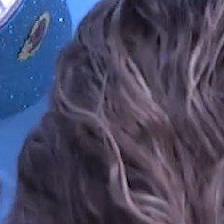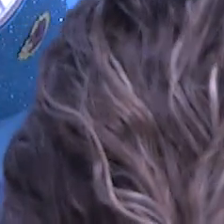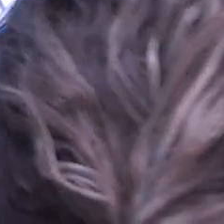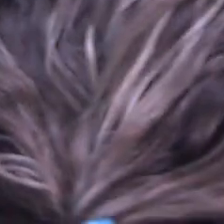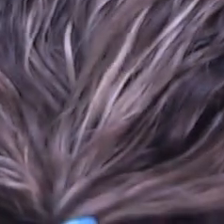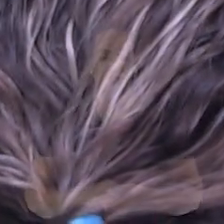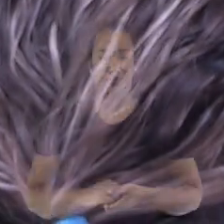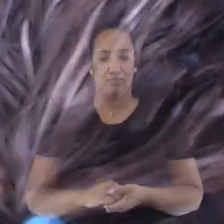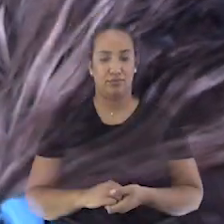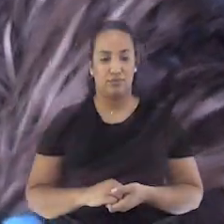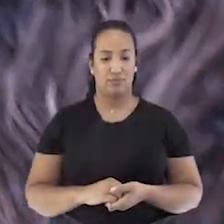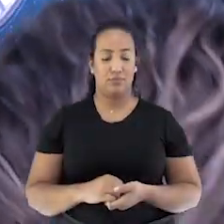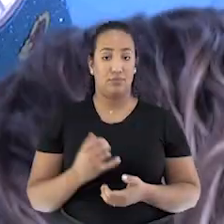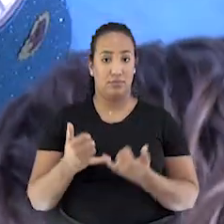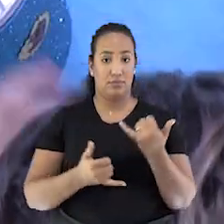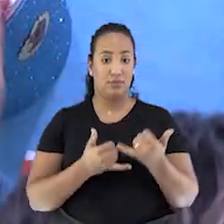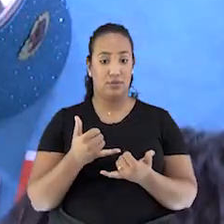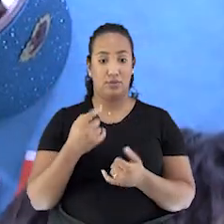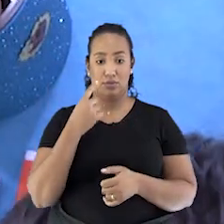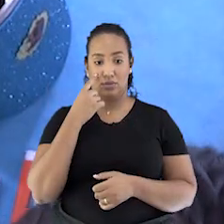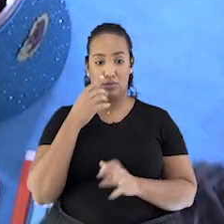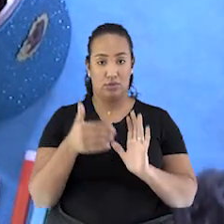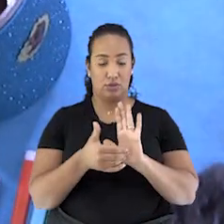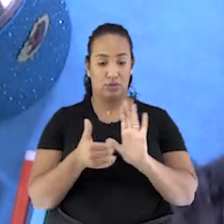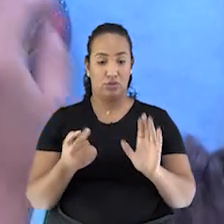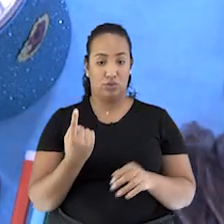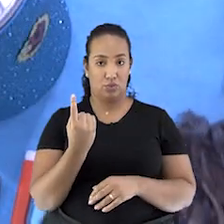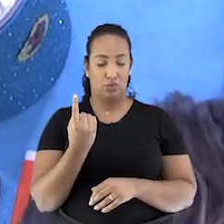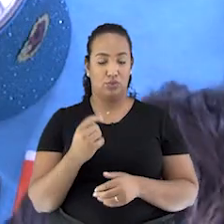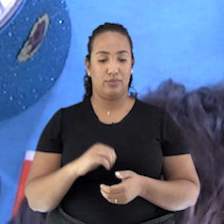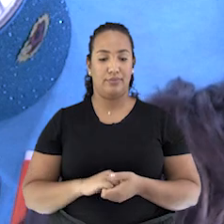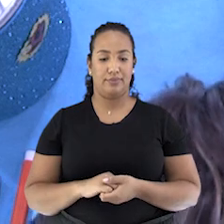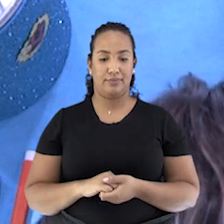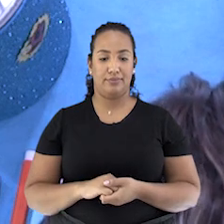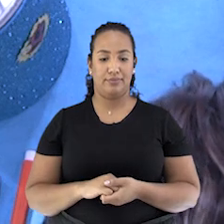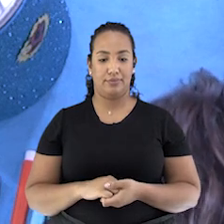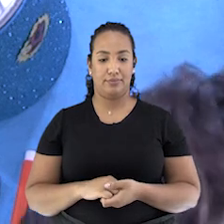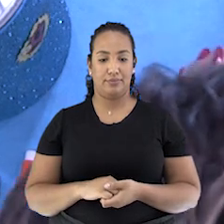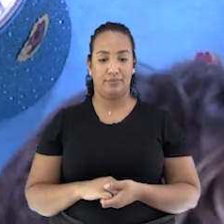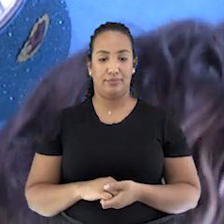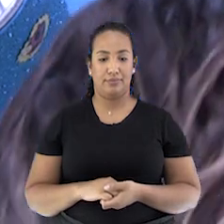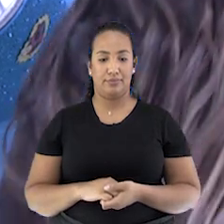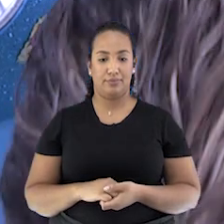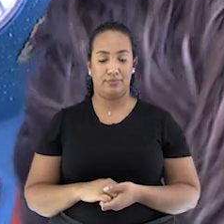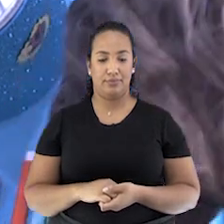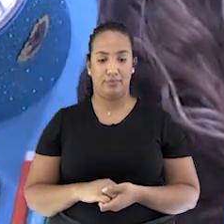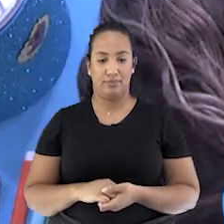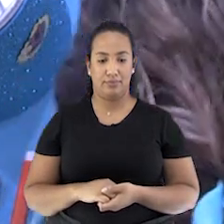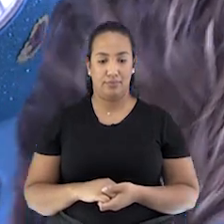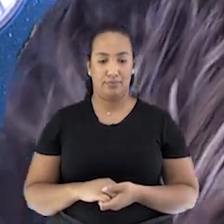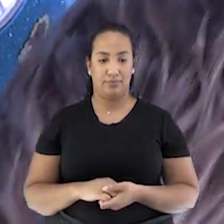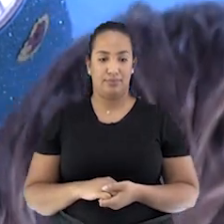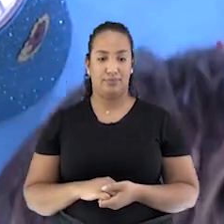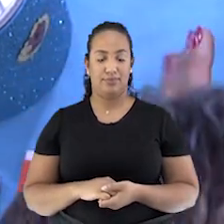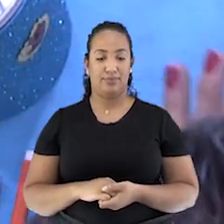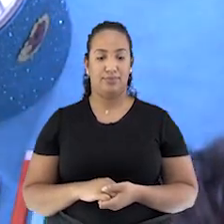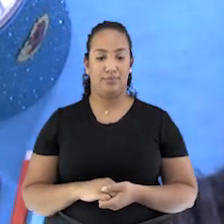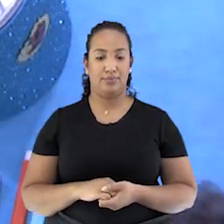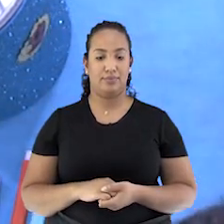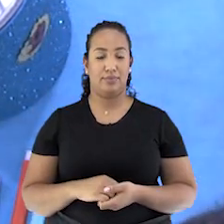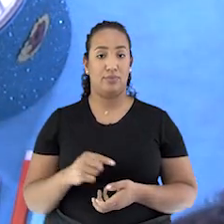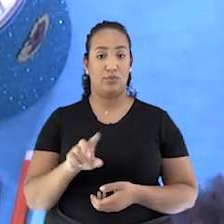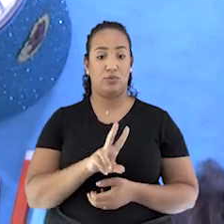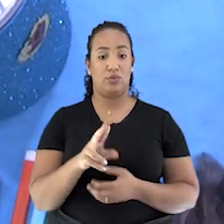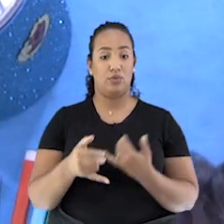tampinha. E essa brincadeira é assim, ó. Vou tirar um. Começa assim. Sem uma tampinha. O nome dessa